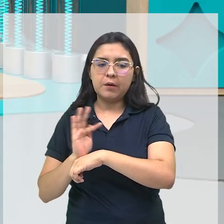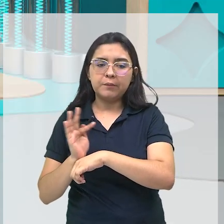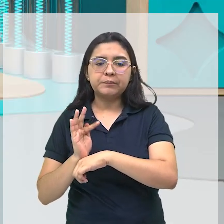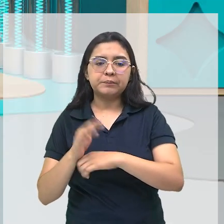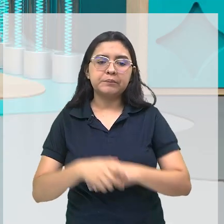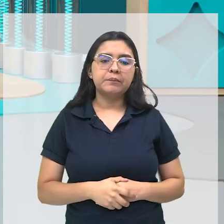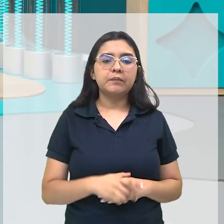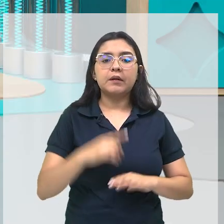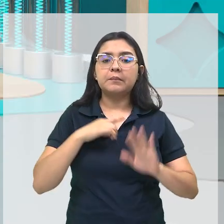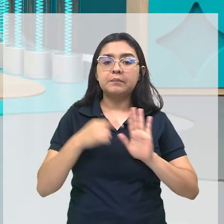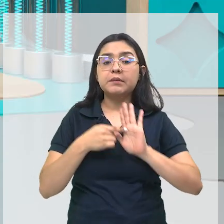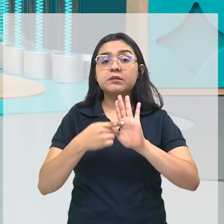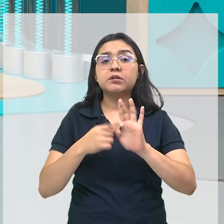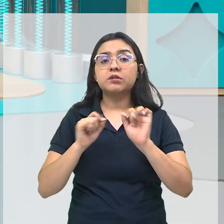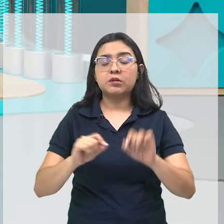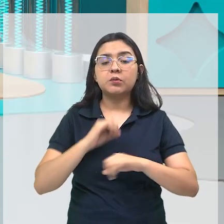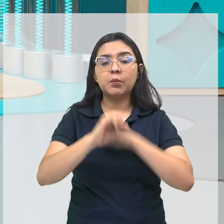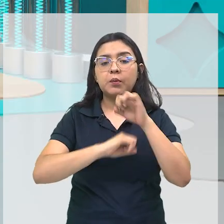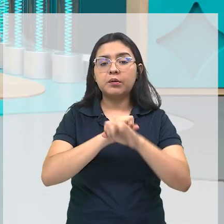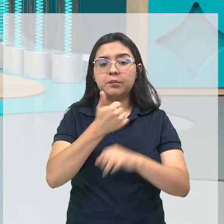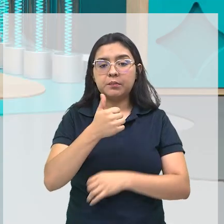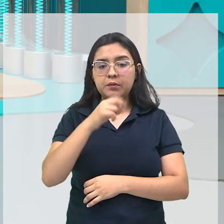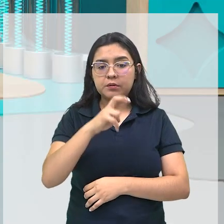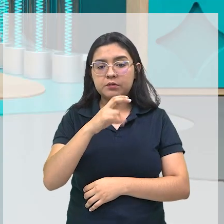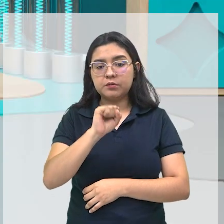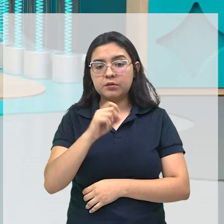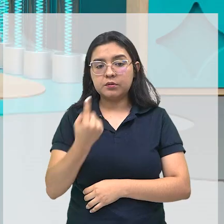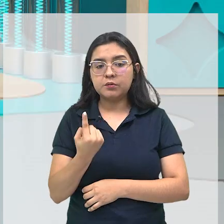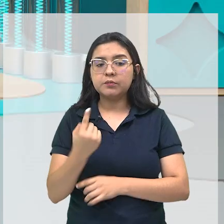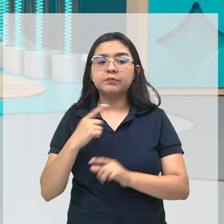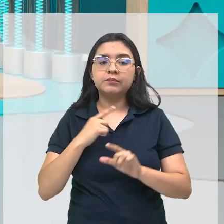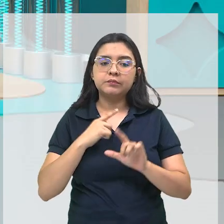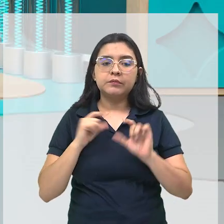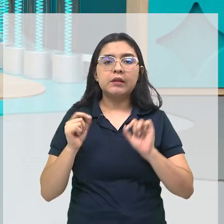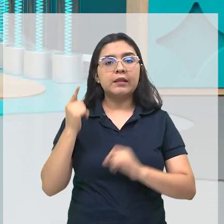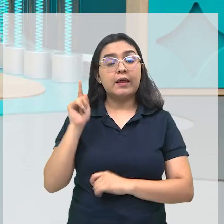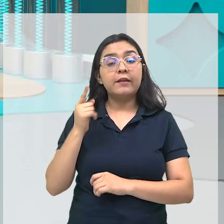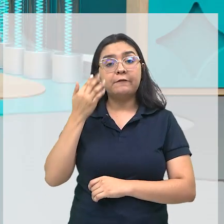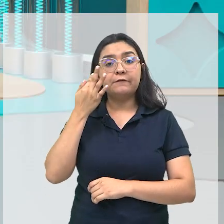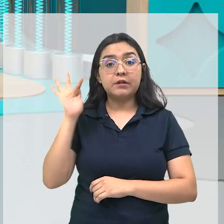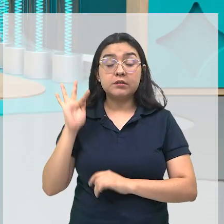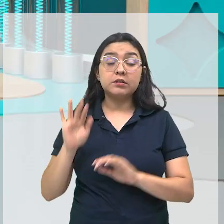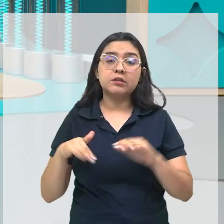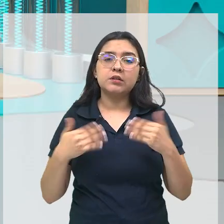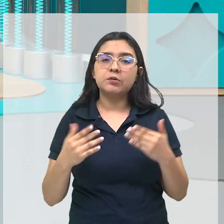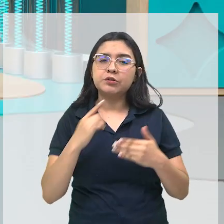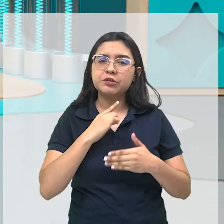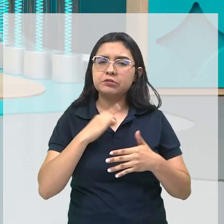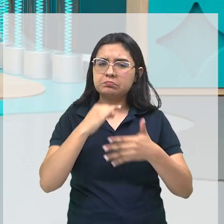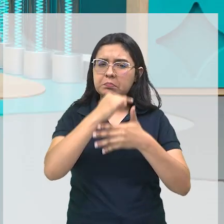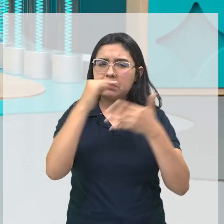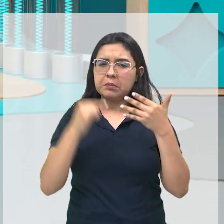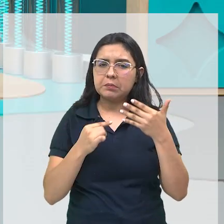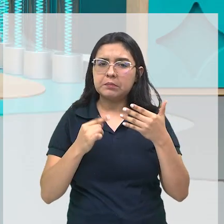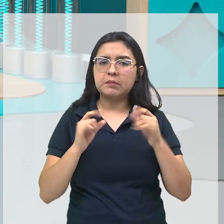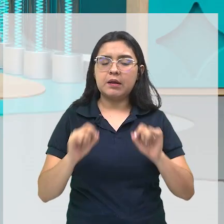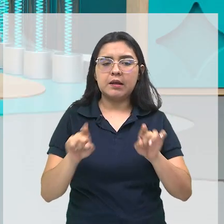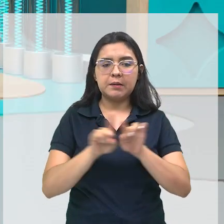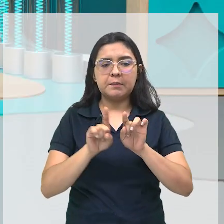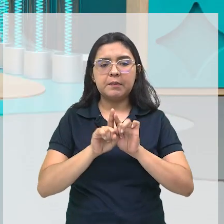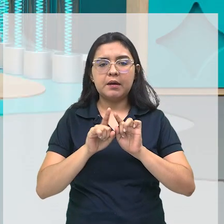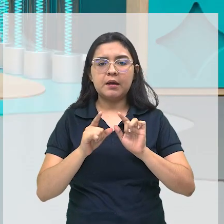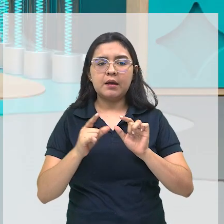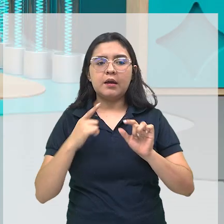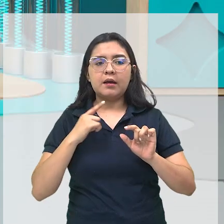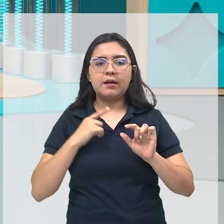Reine, apresentado em 1581 na corte francesa. E aí ele tinha aqueles elementos mais